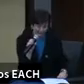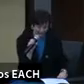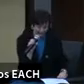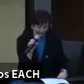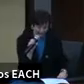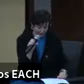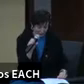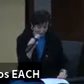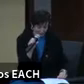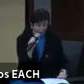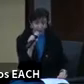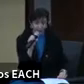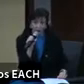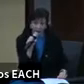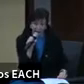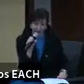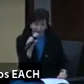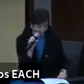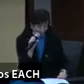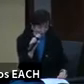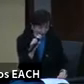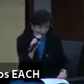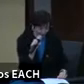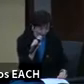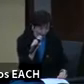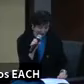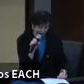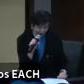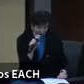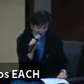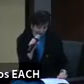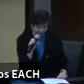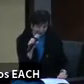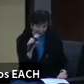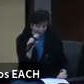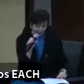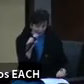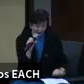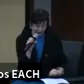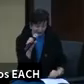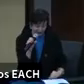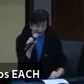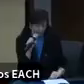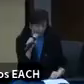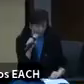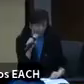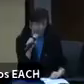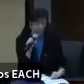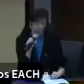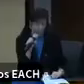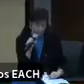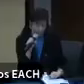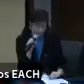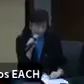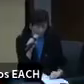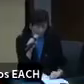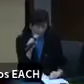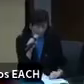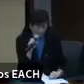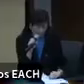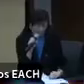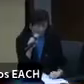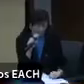parasitária, o uso prolongado de computadores e celulares tem sido associado a problemas de saúde mental,